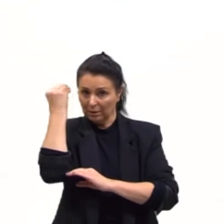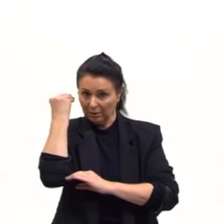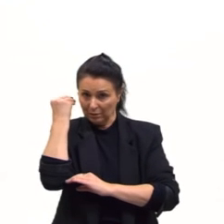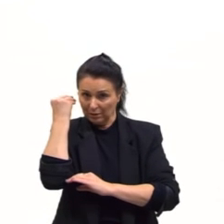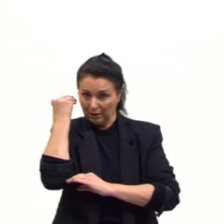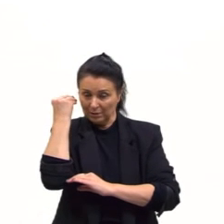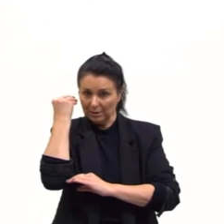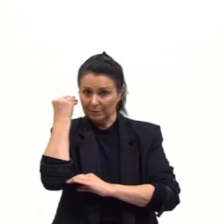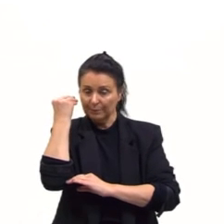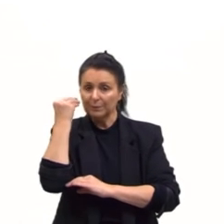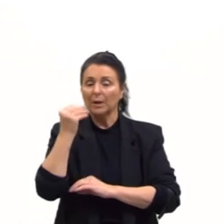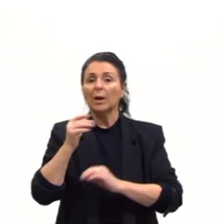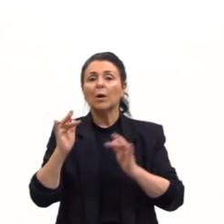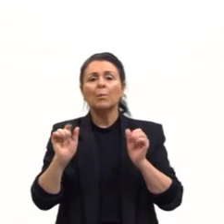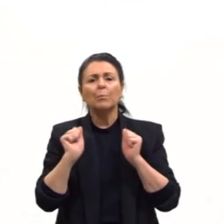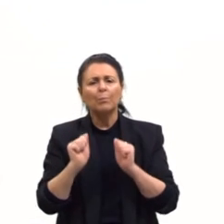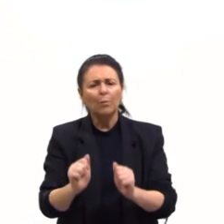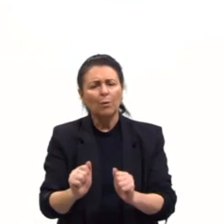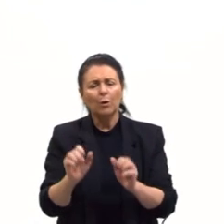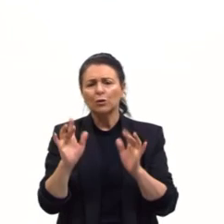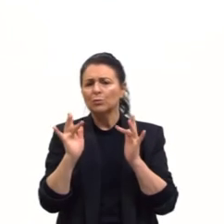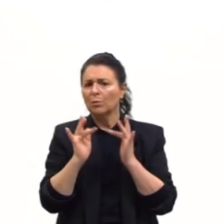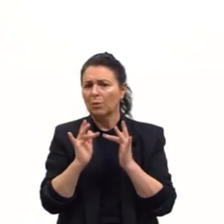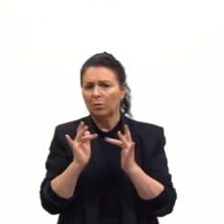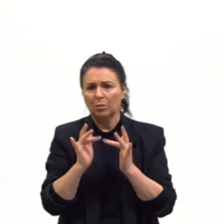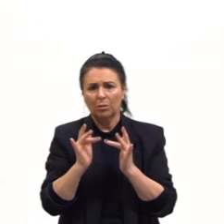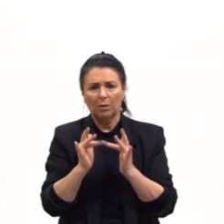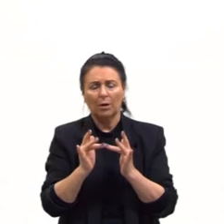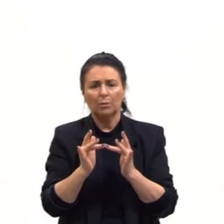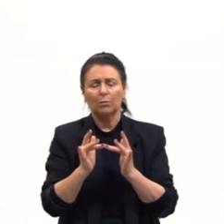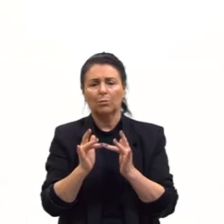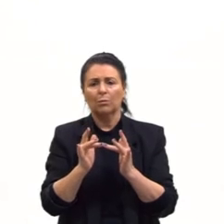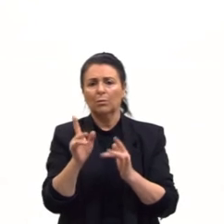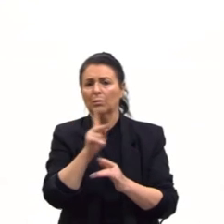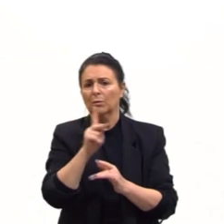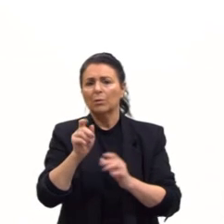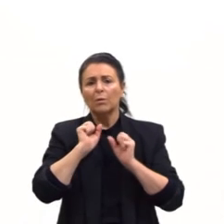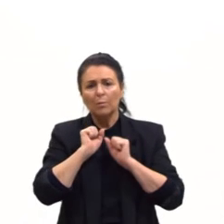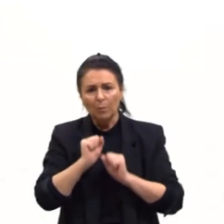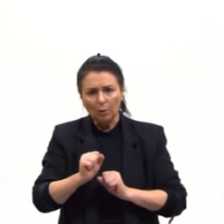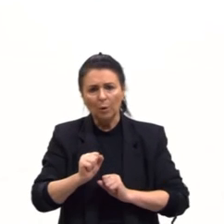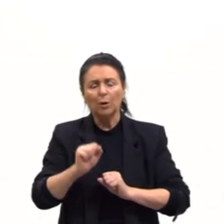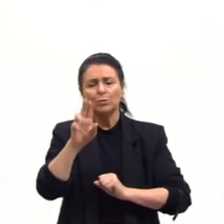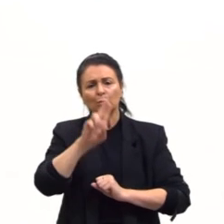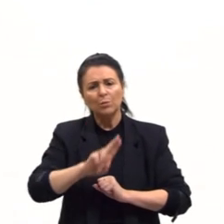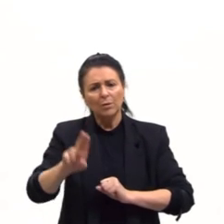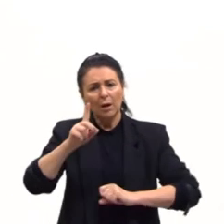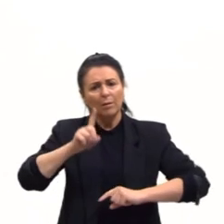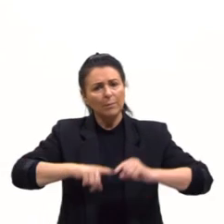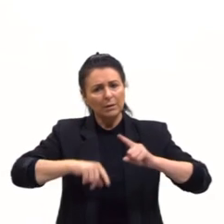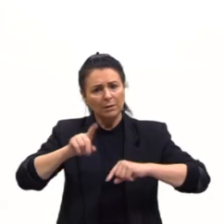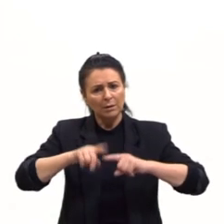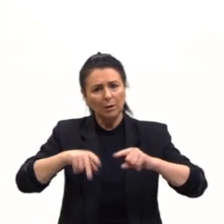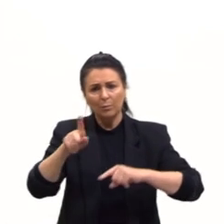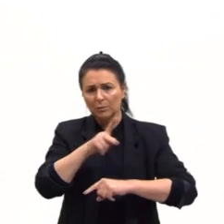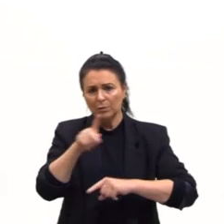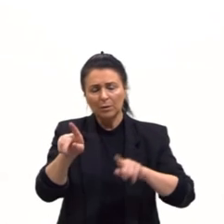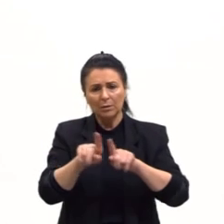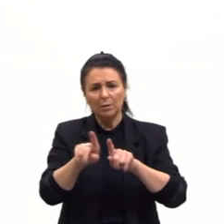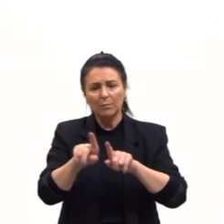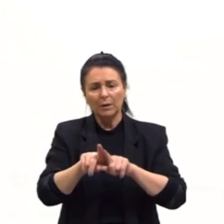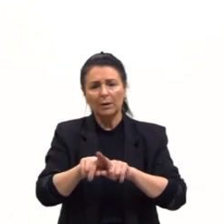e vocês podem entrar em contato nós vamos disponibilizar alguns materiais para vocês também no